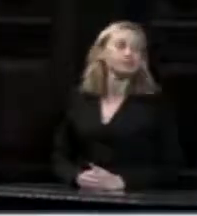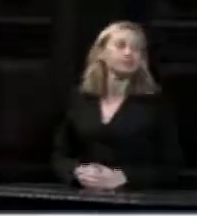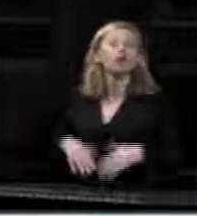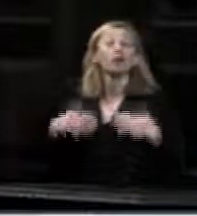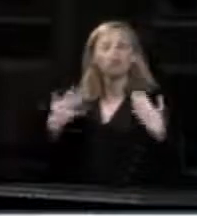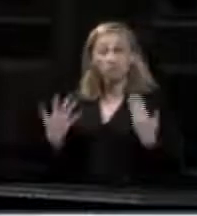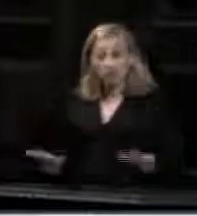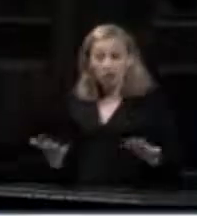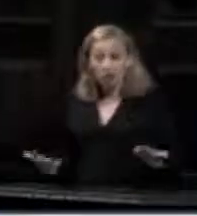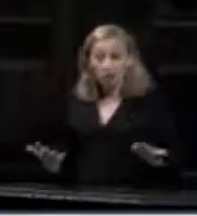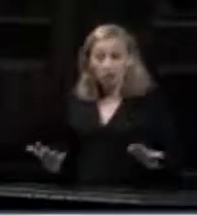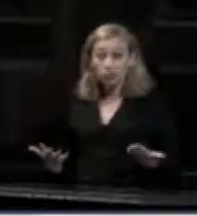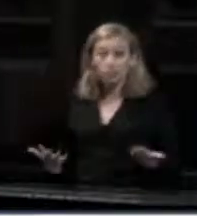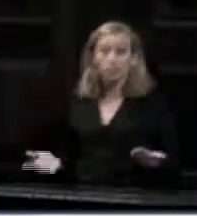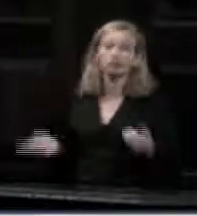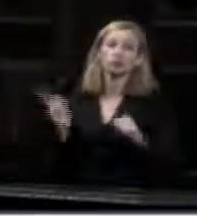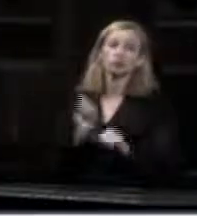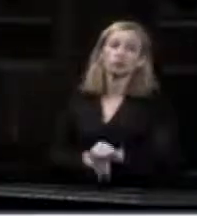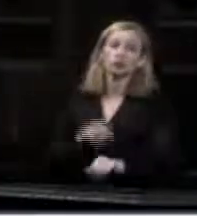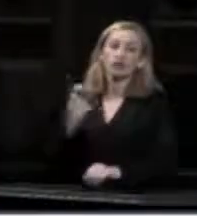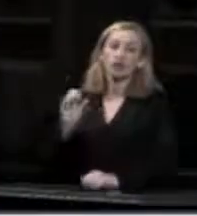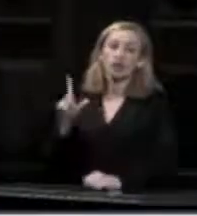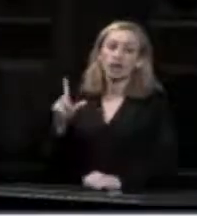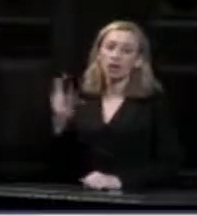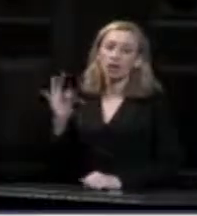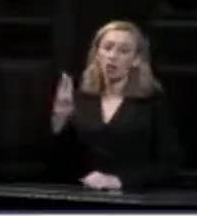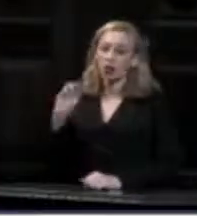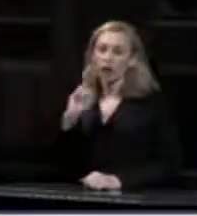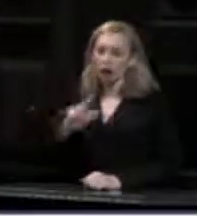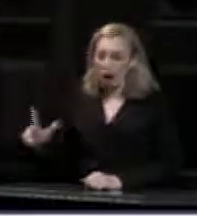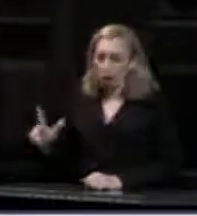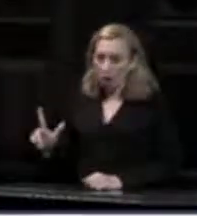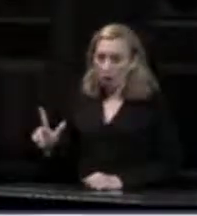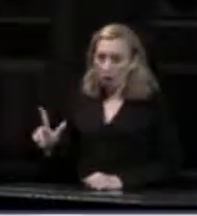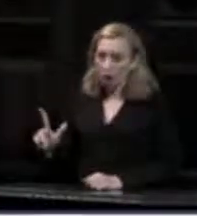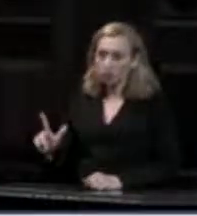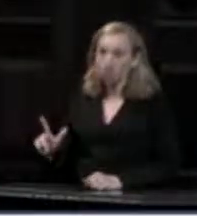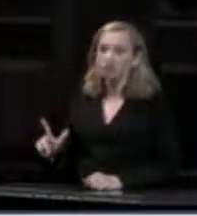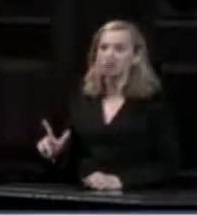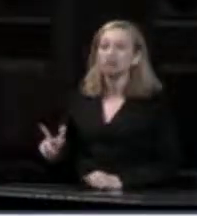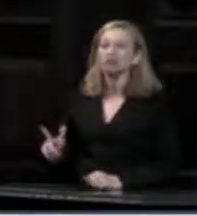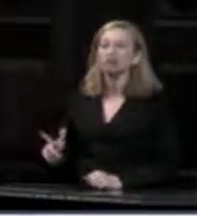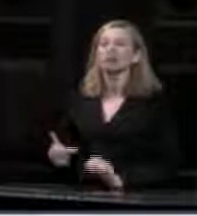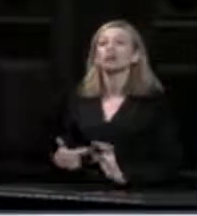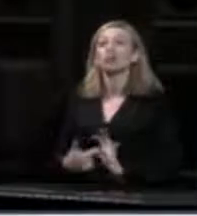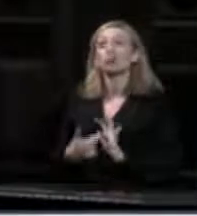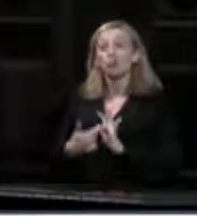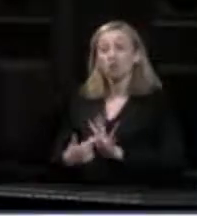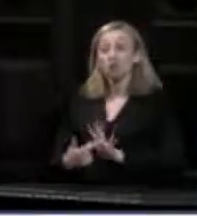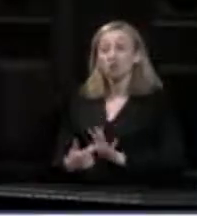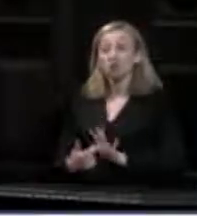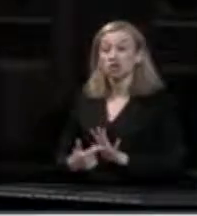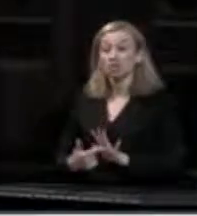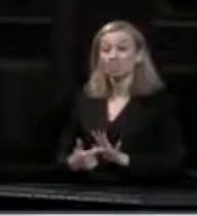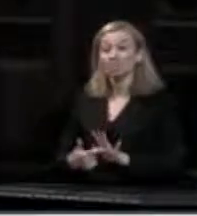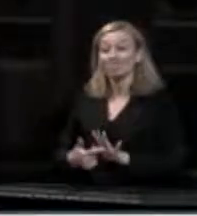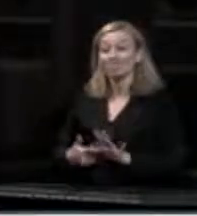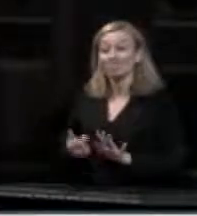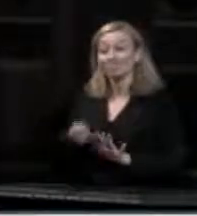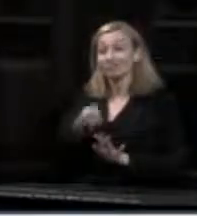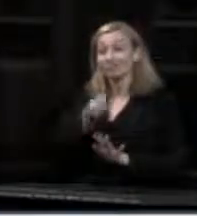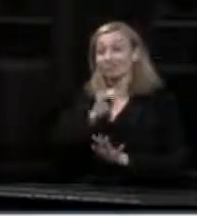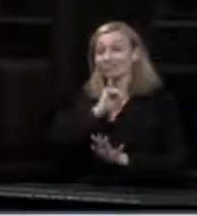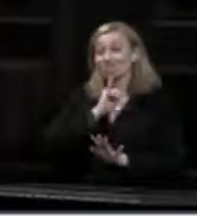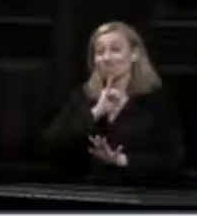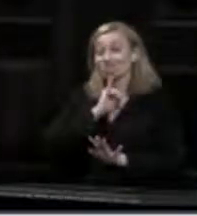este fundo eleitoral tem um caráter odioso porque tá